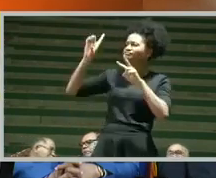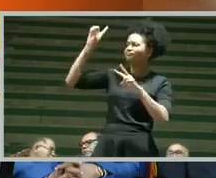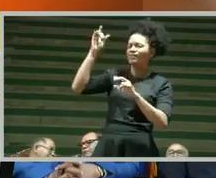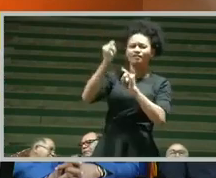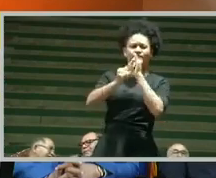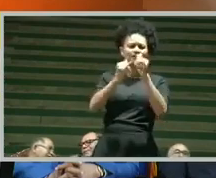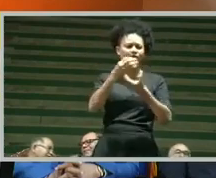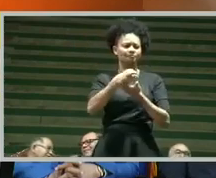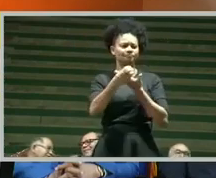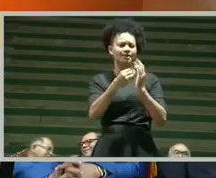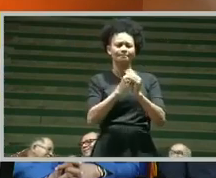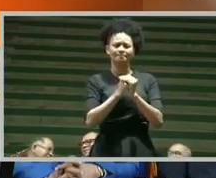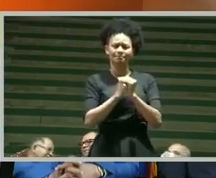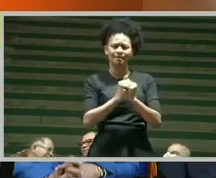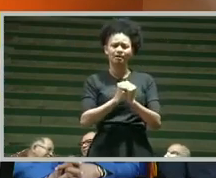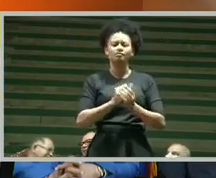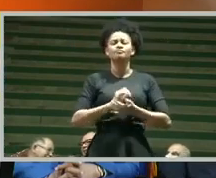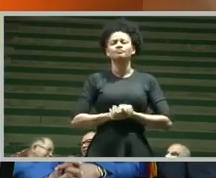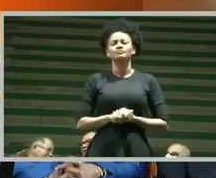amém.